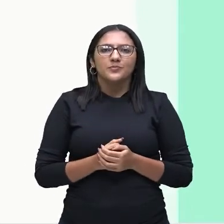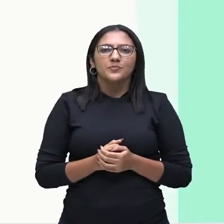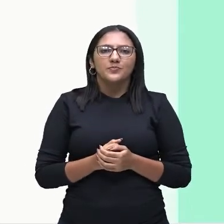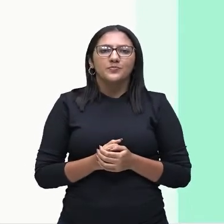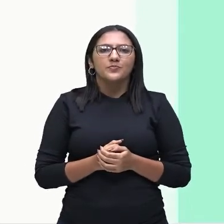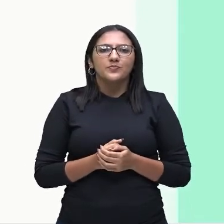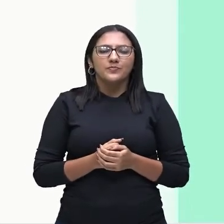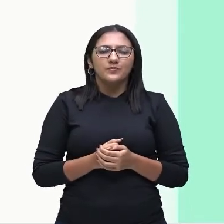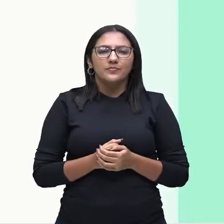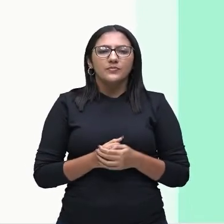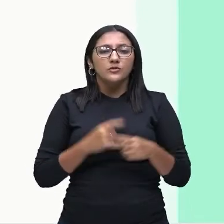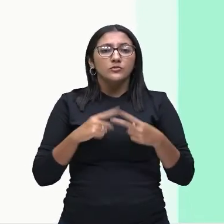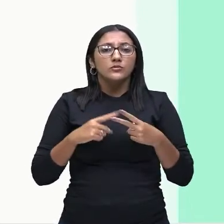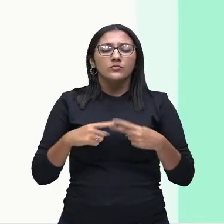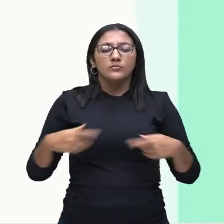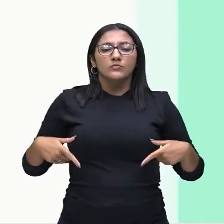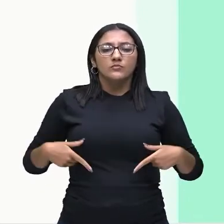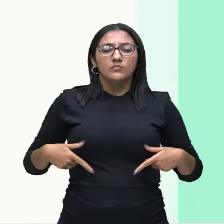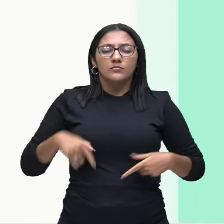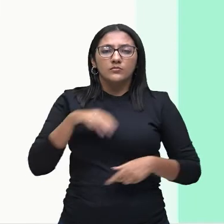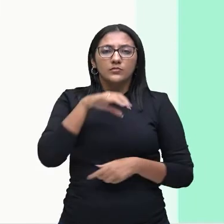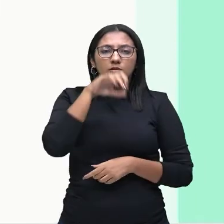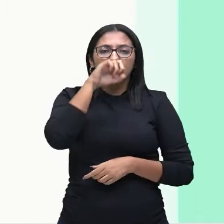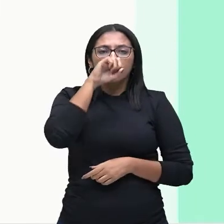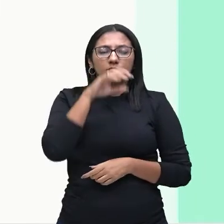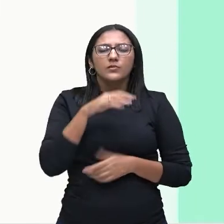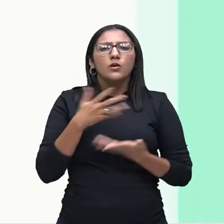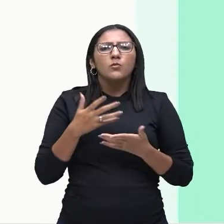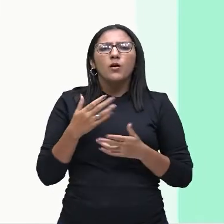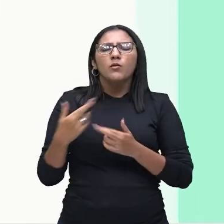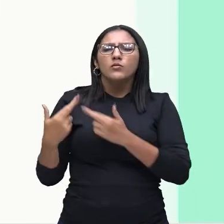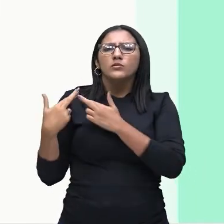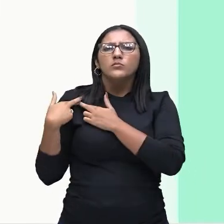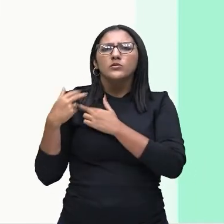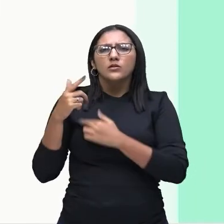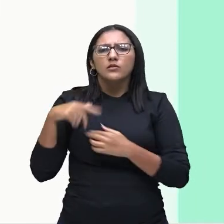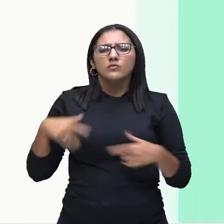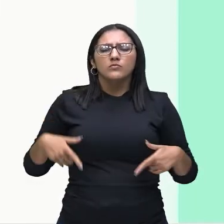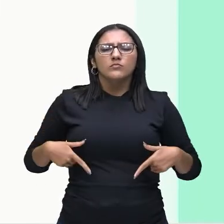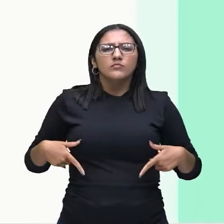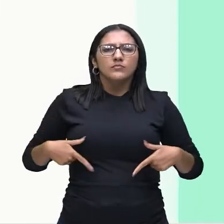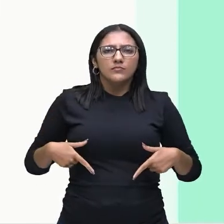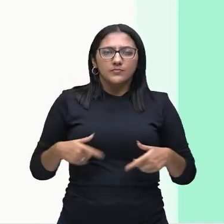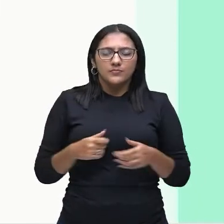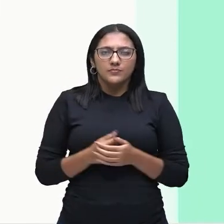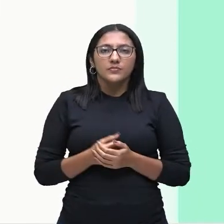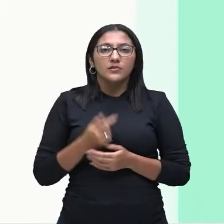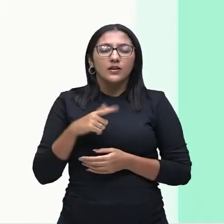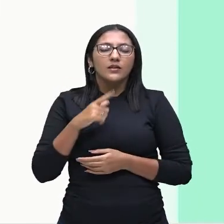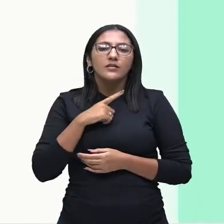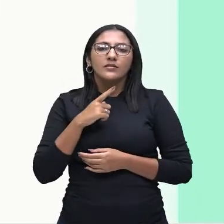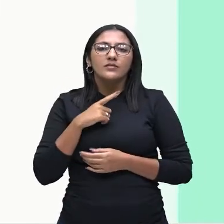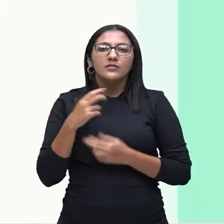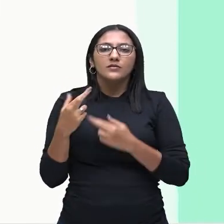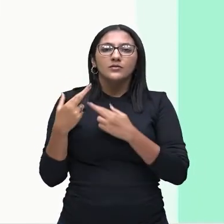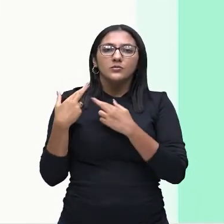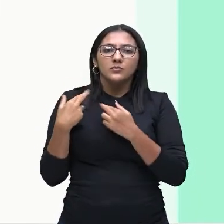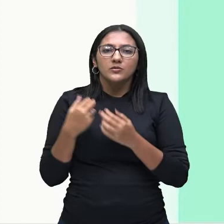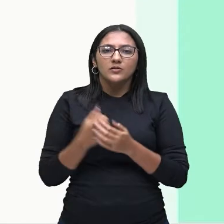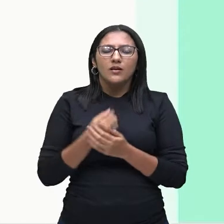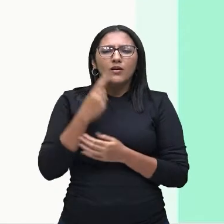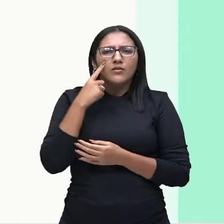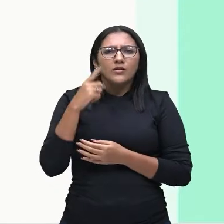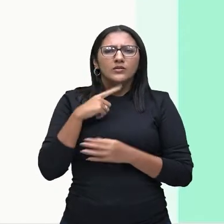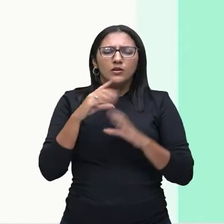aplicando. Os pulmões, qual será a função, né, dos nossos pulmões? Então, os pulmões, eles apresentam a